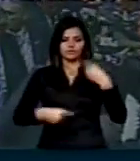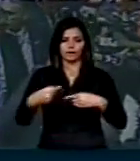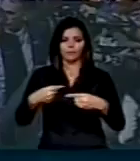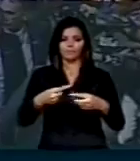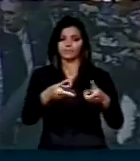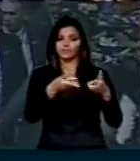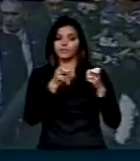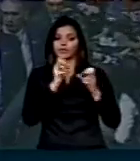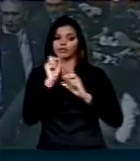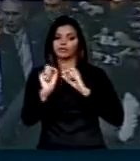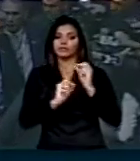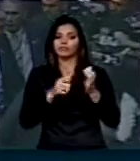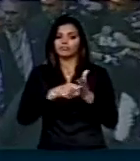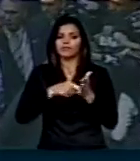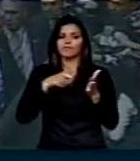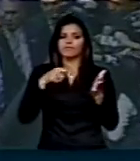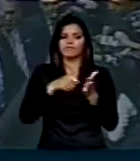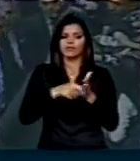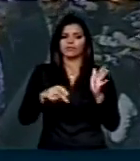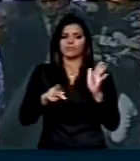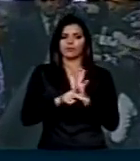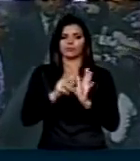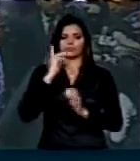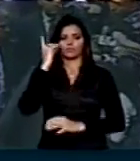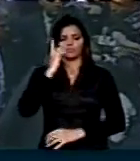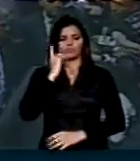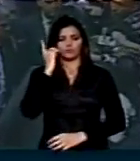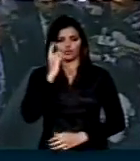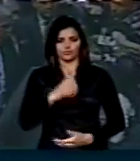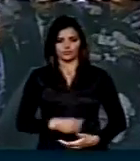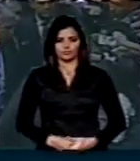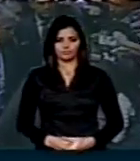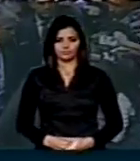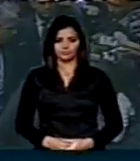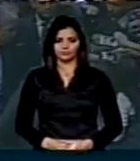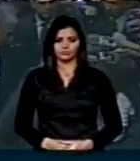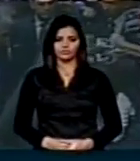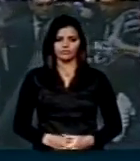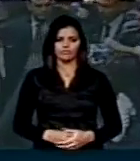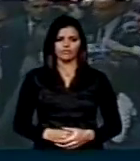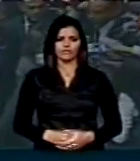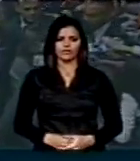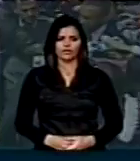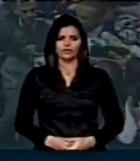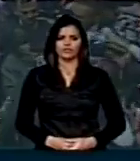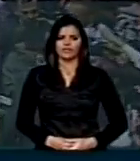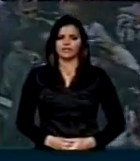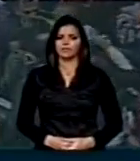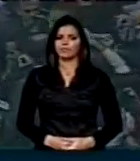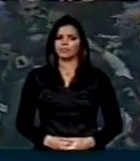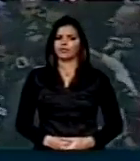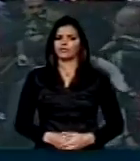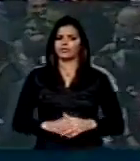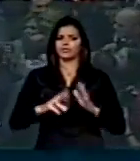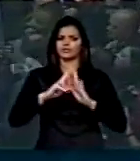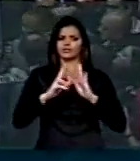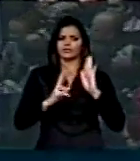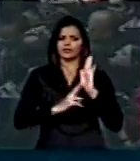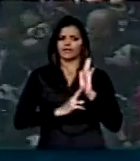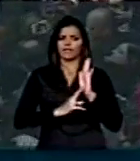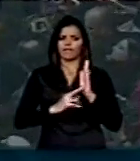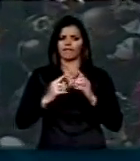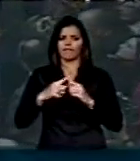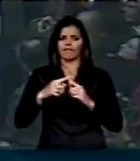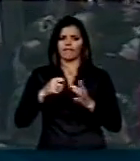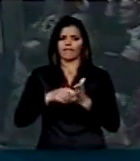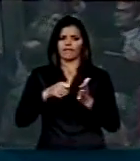notadamente quanto aos deveres dos deputados. Passo a mencioná-los em síntese. As normas legais e os